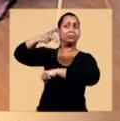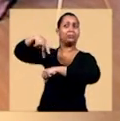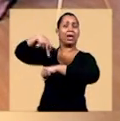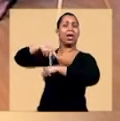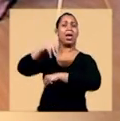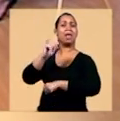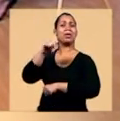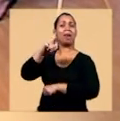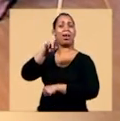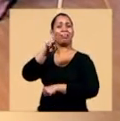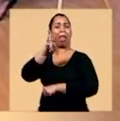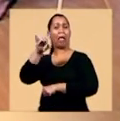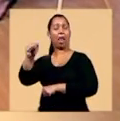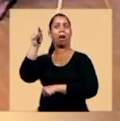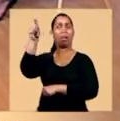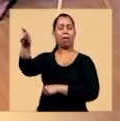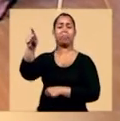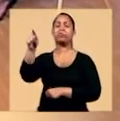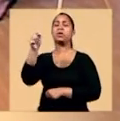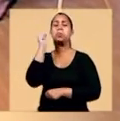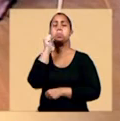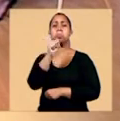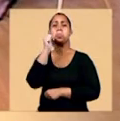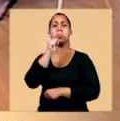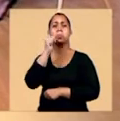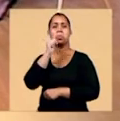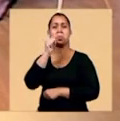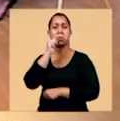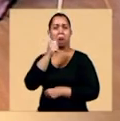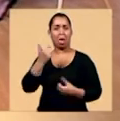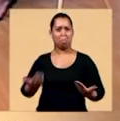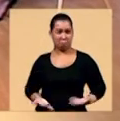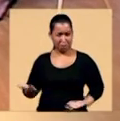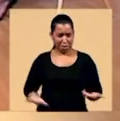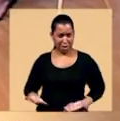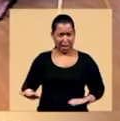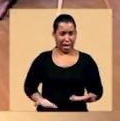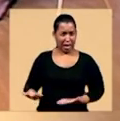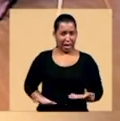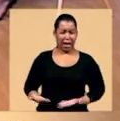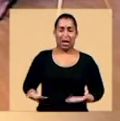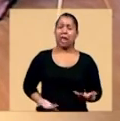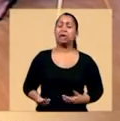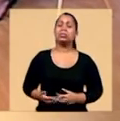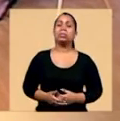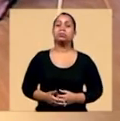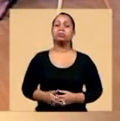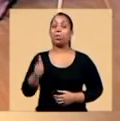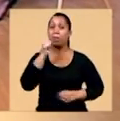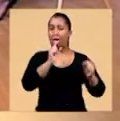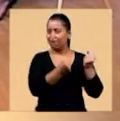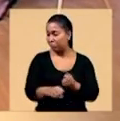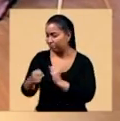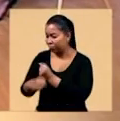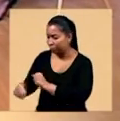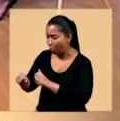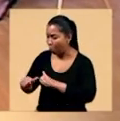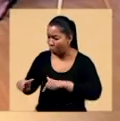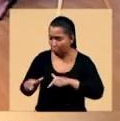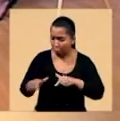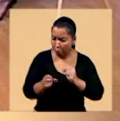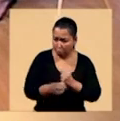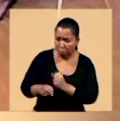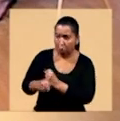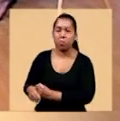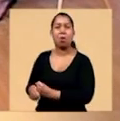notícia na Inglaterra, de uma funcionária, uma doméstica que tinha sido contratada... doméstica, numa faxineira,